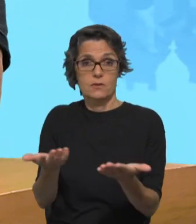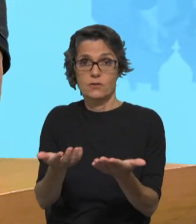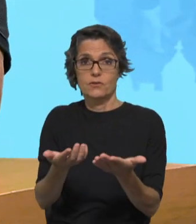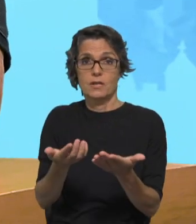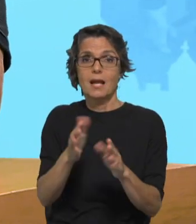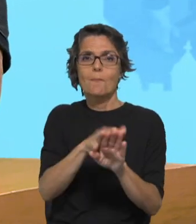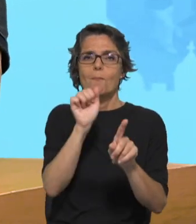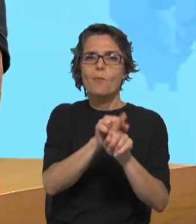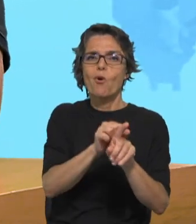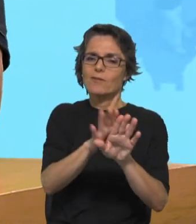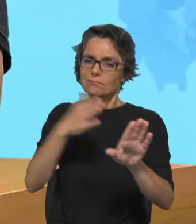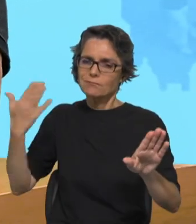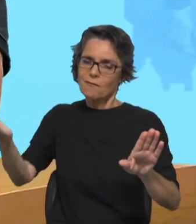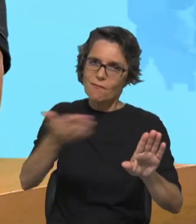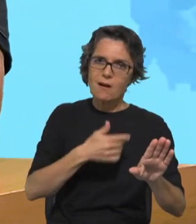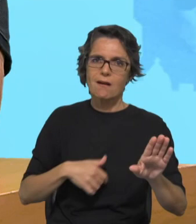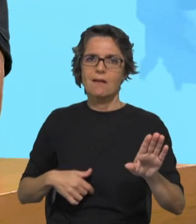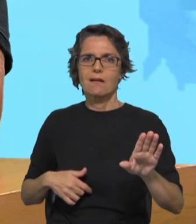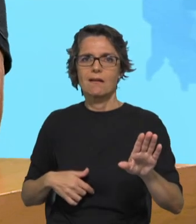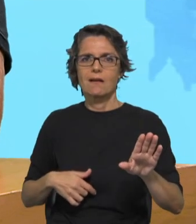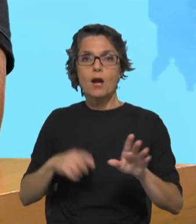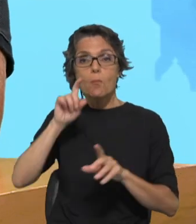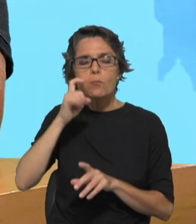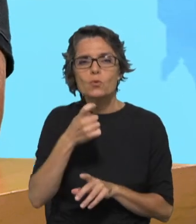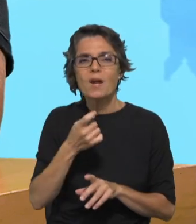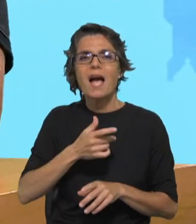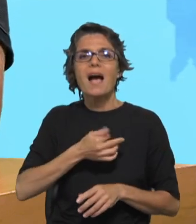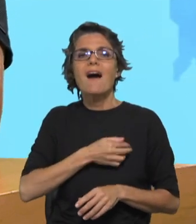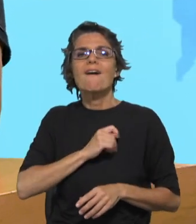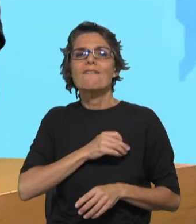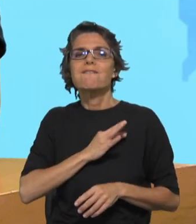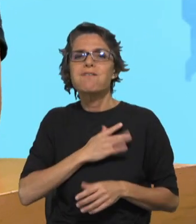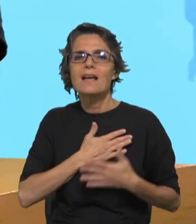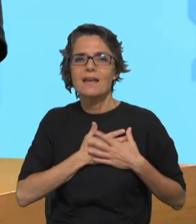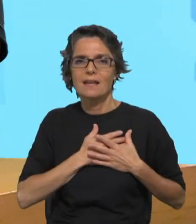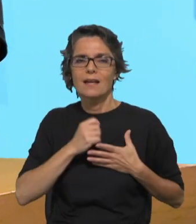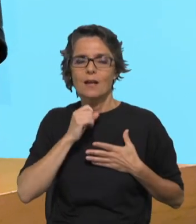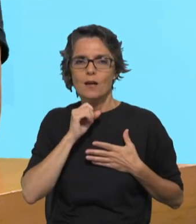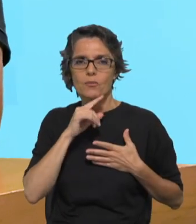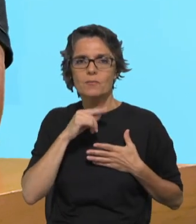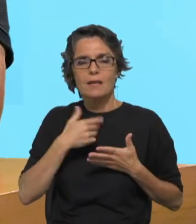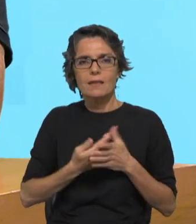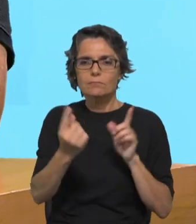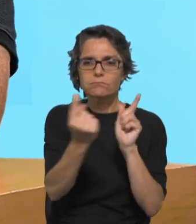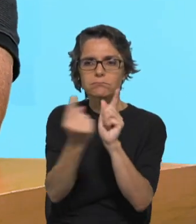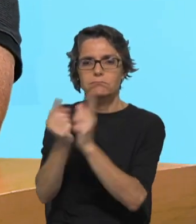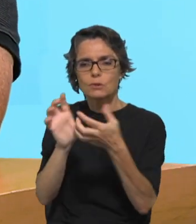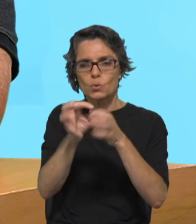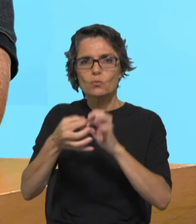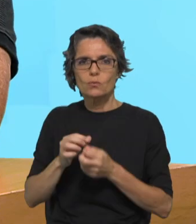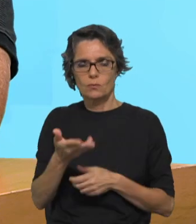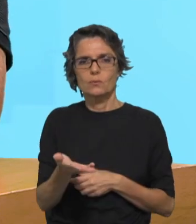batei e abrir-se-vos-á, procurai e encontrareis. Portanto, ter fé, ter fé. Agora, claro, depois há aqui uma grande temática